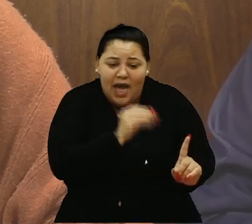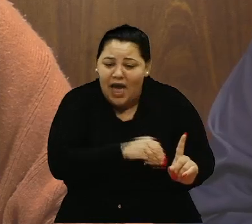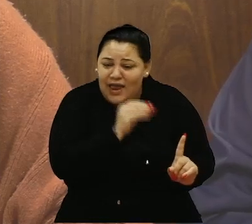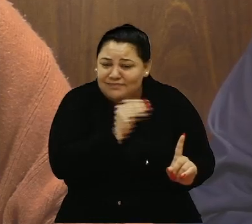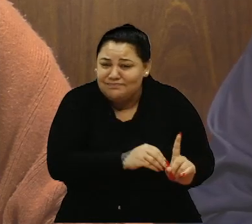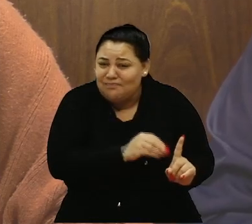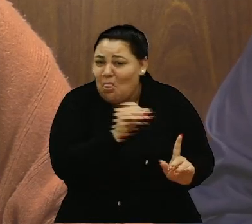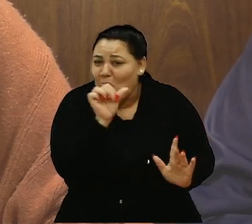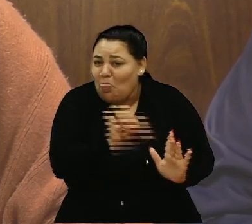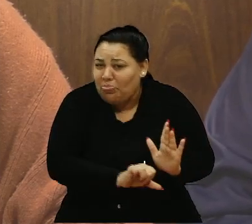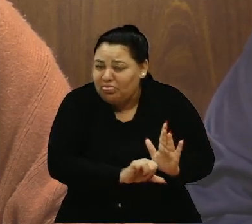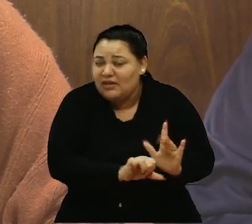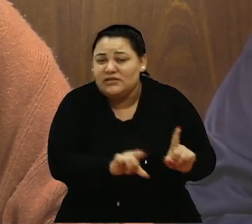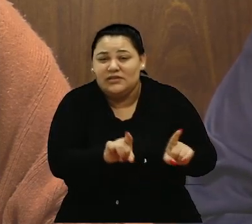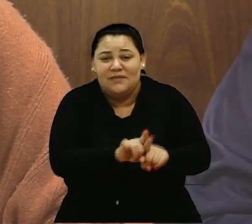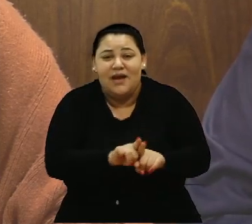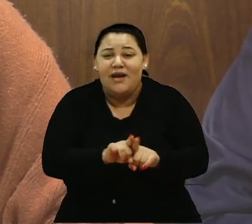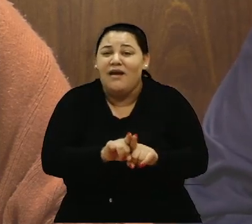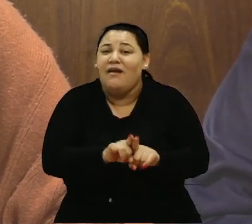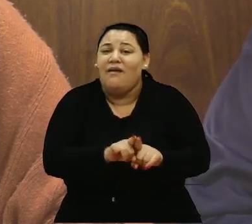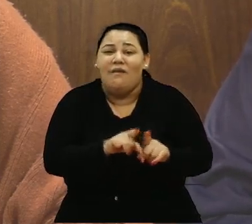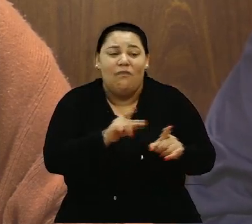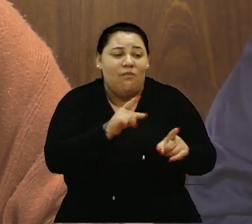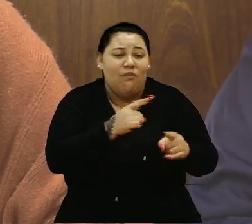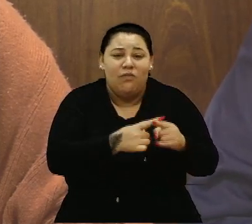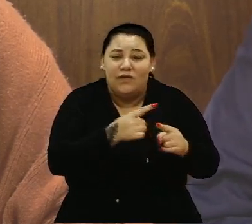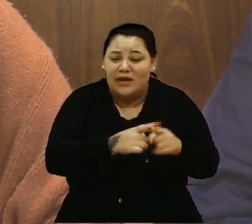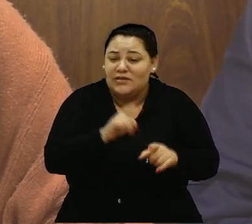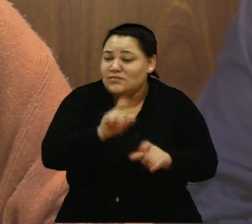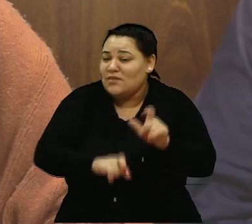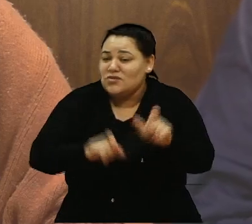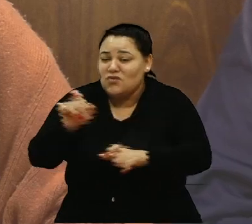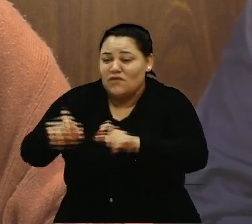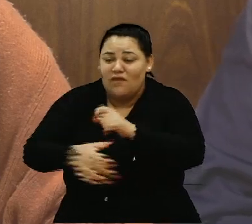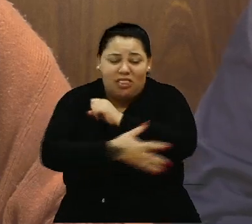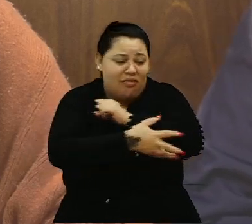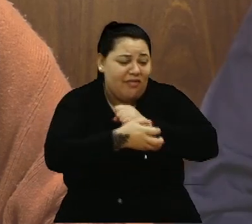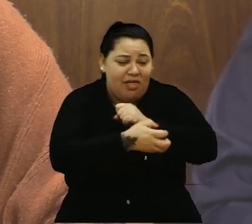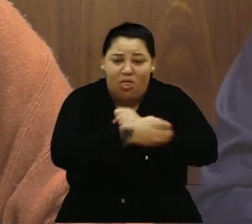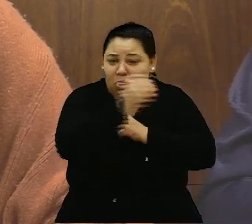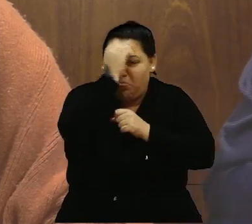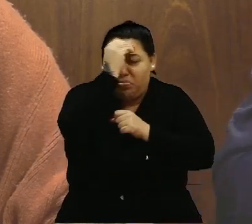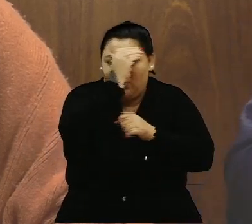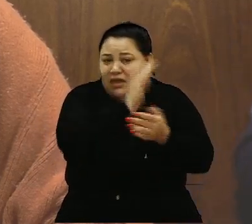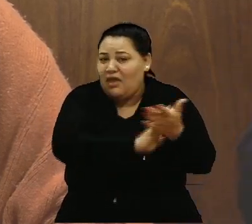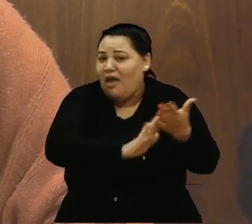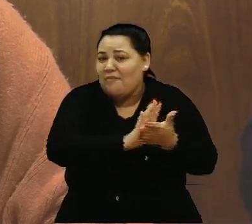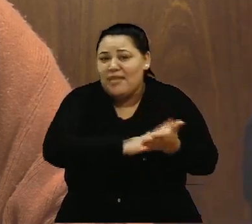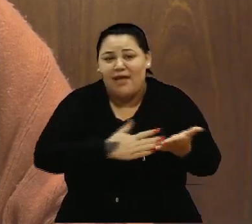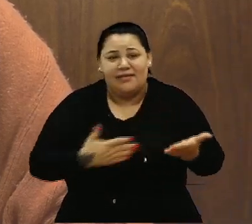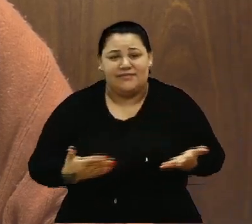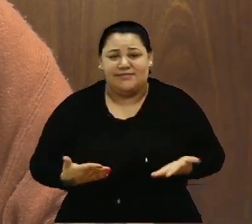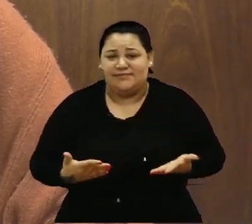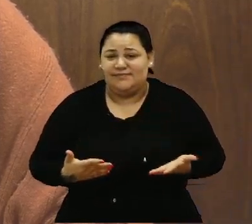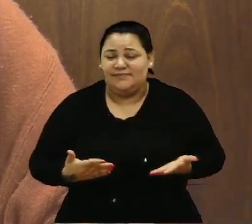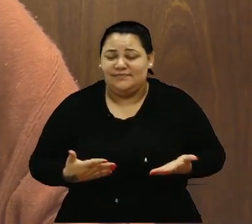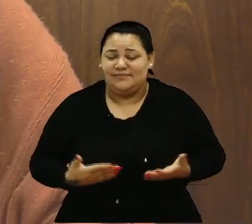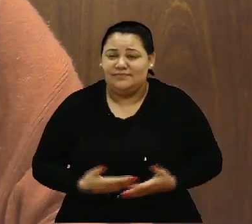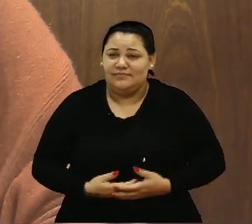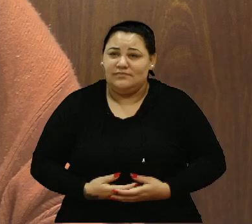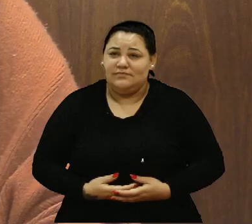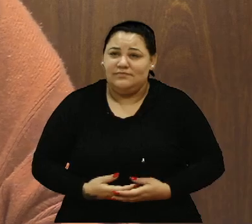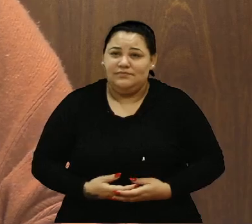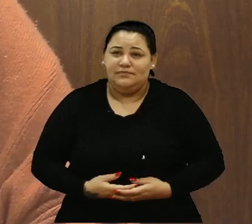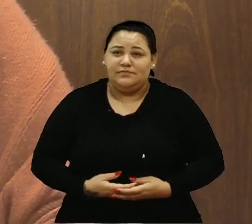vulnerabilidade maior, porque as pessoas ficam lá numa periferia que ninguém sabe que existe. Sim. Obrigado, vereador, pela palavra. Exatamente, vereadora.